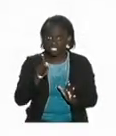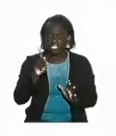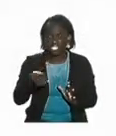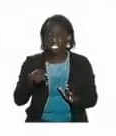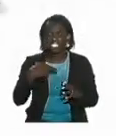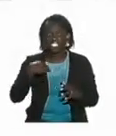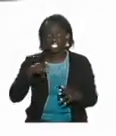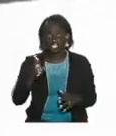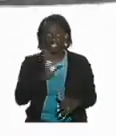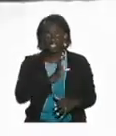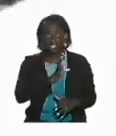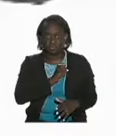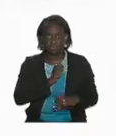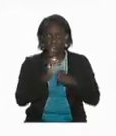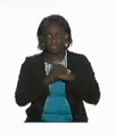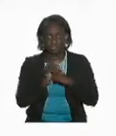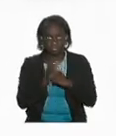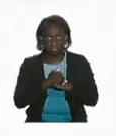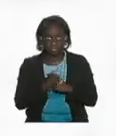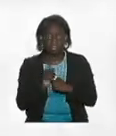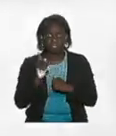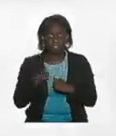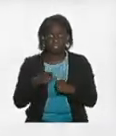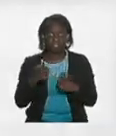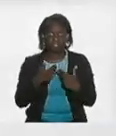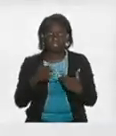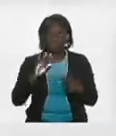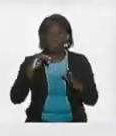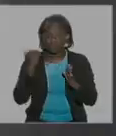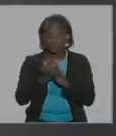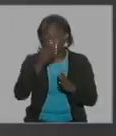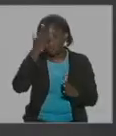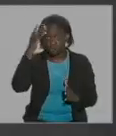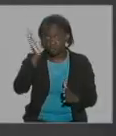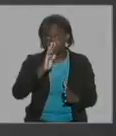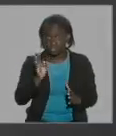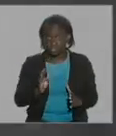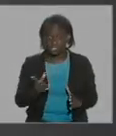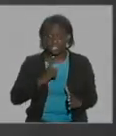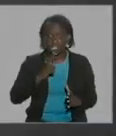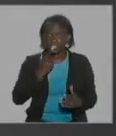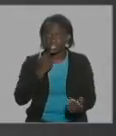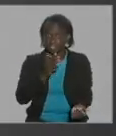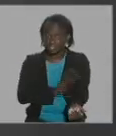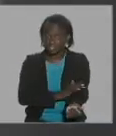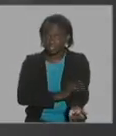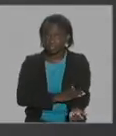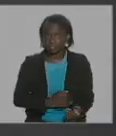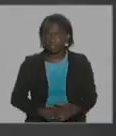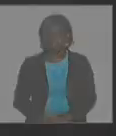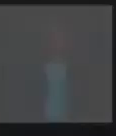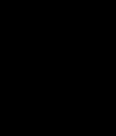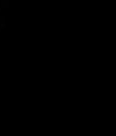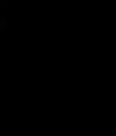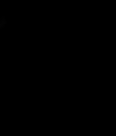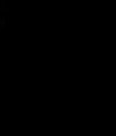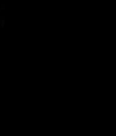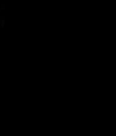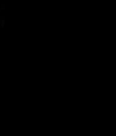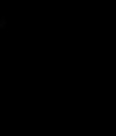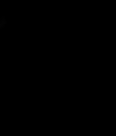é uma religião de amor, de carinho, é uma coisa que todo brasileiro traz no sangue.